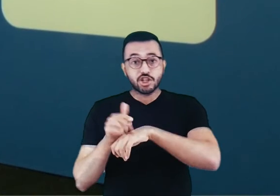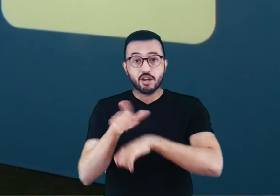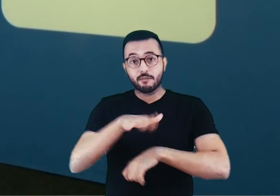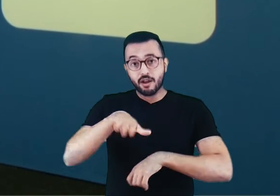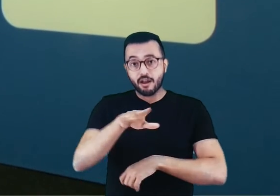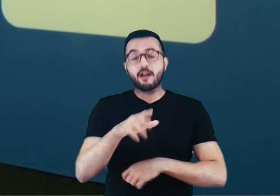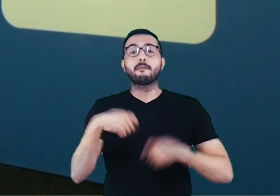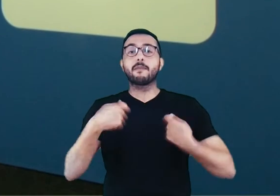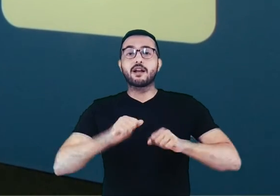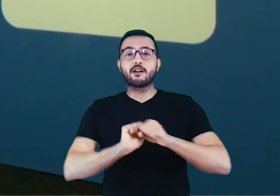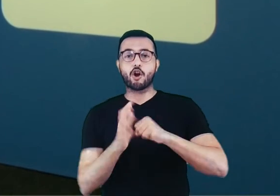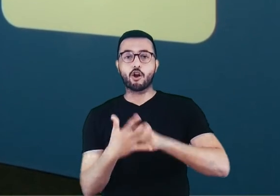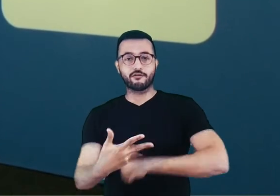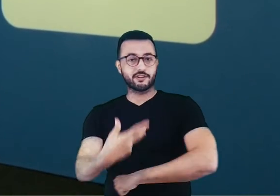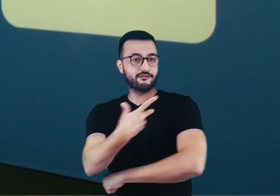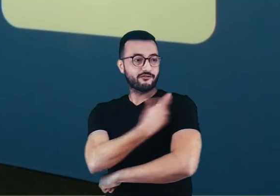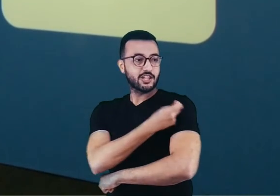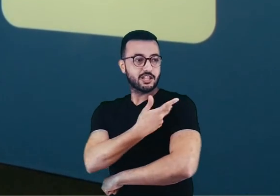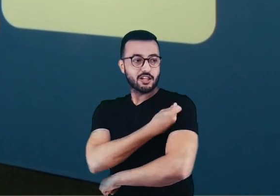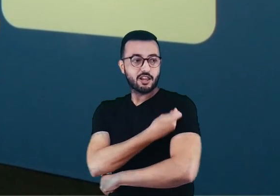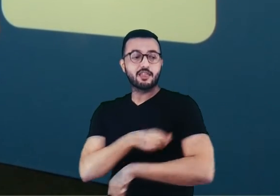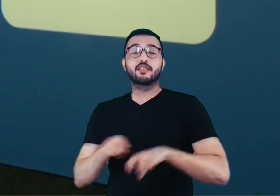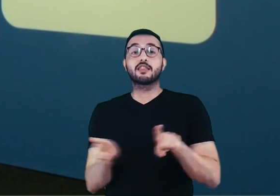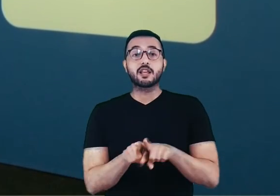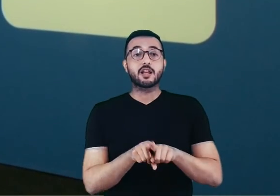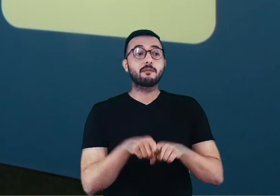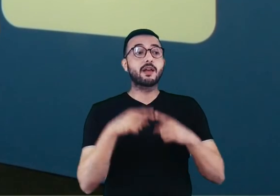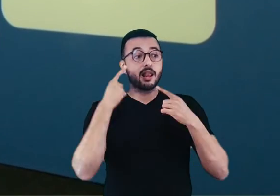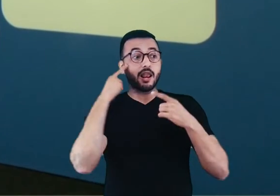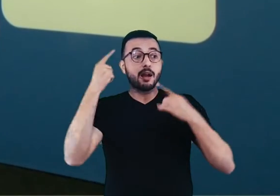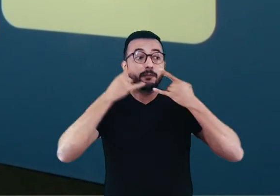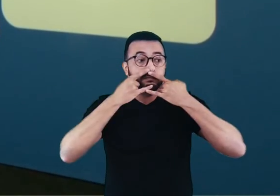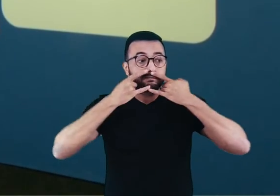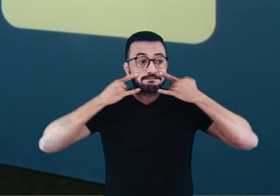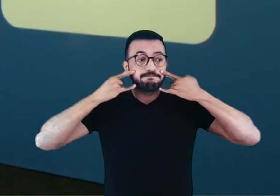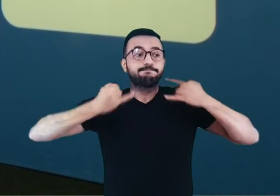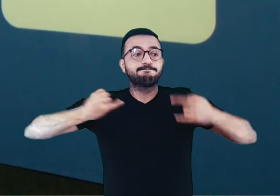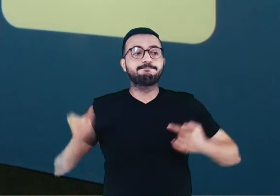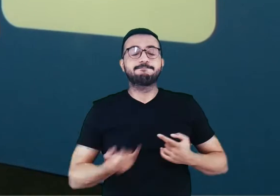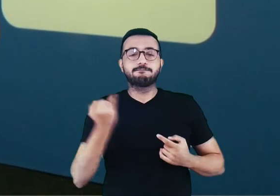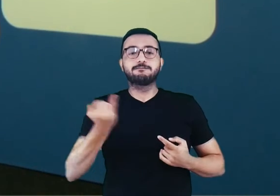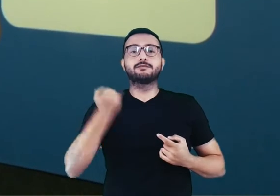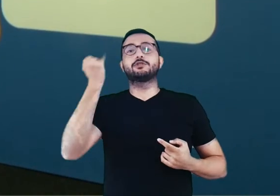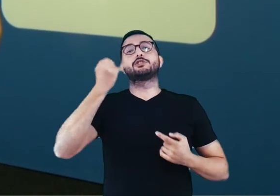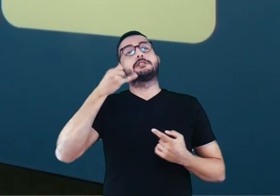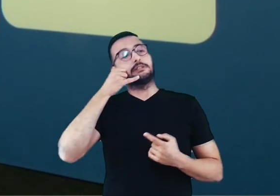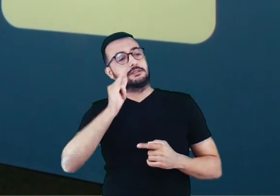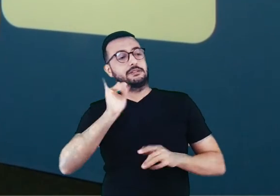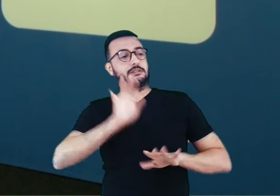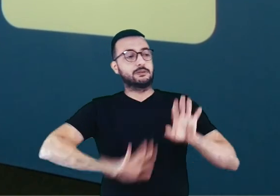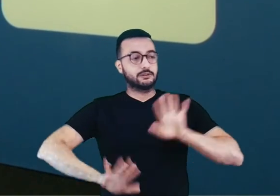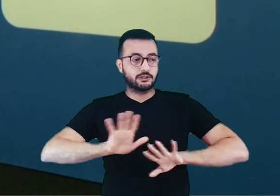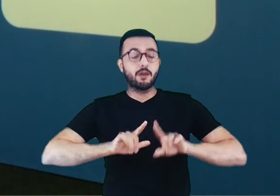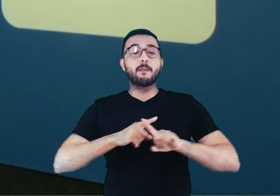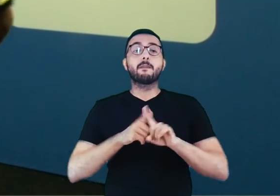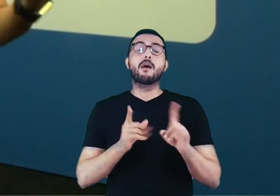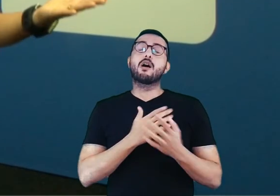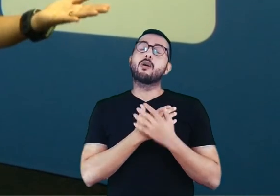a tomar a vacina do Covid, também não esquecer de usar máscara, que é importante na sua prevenção. Mas